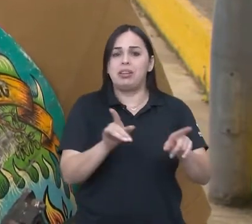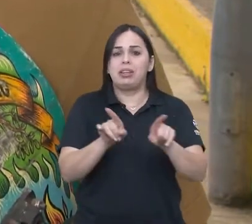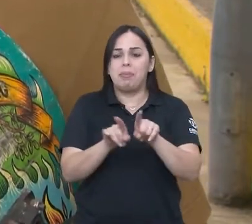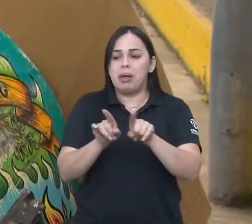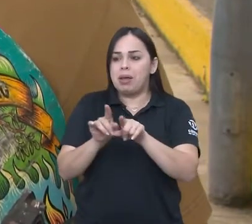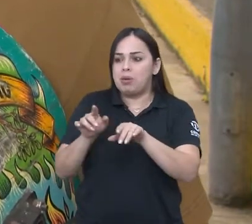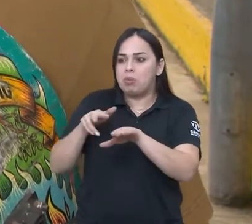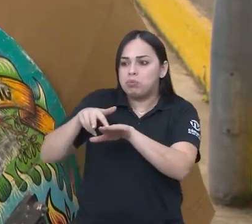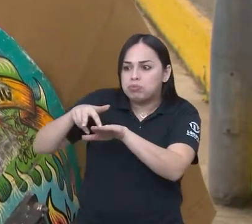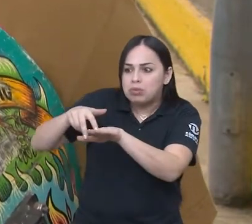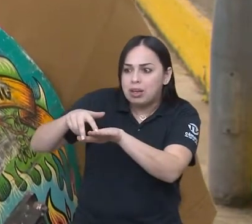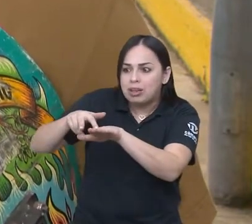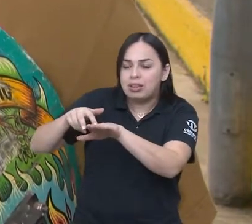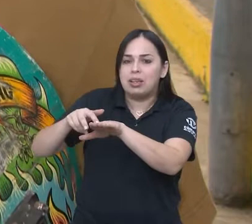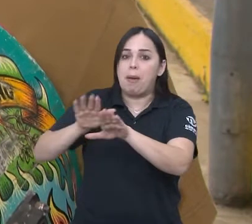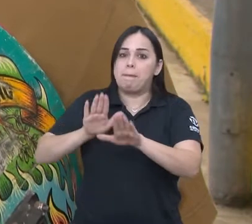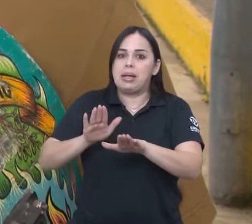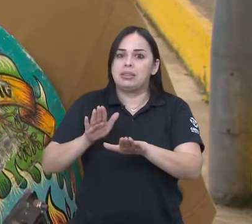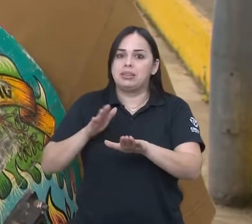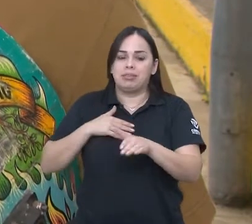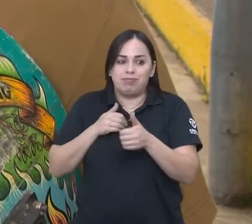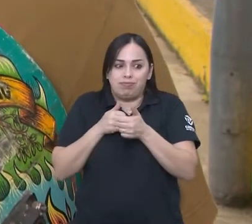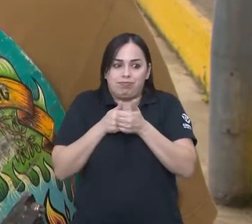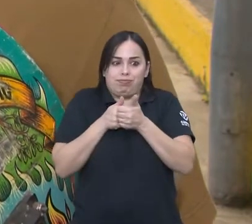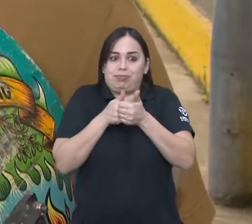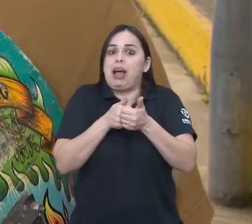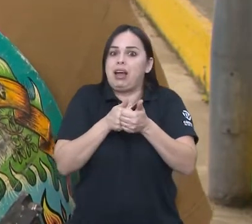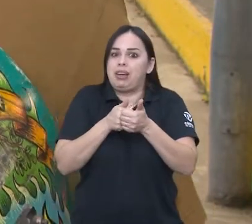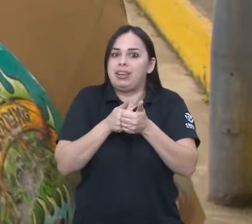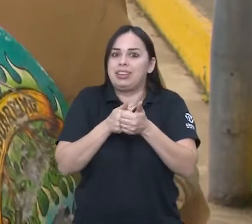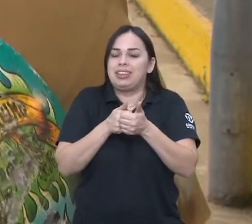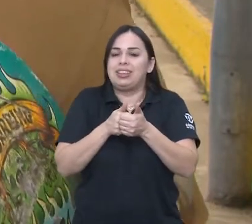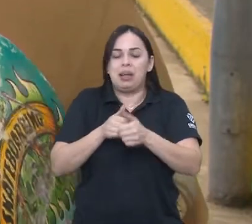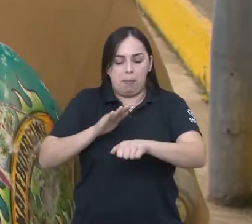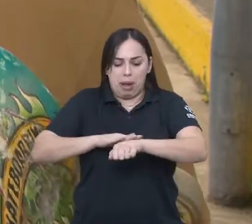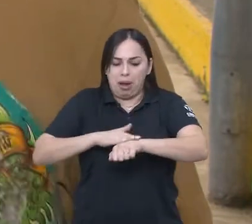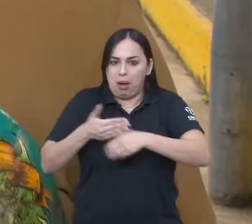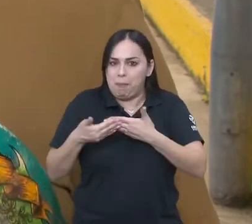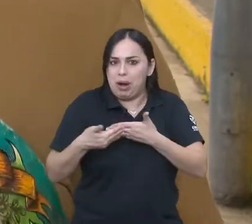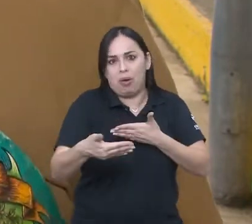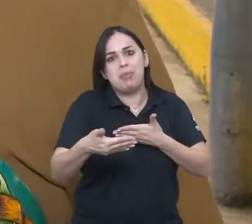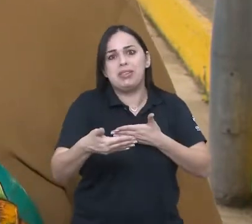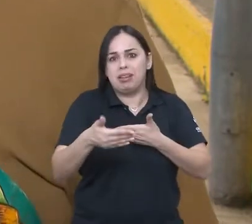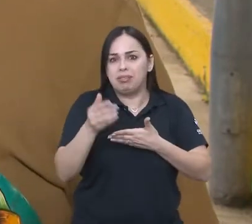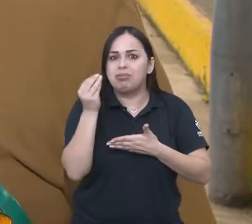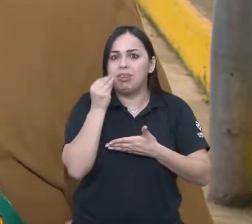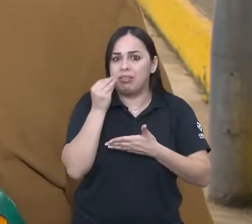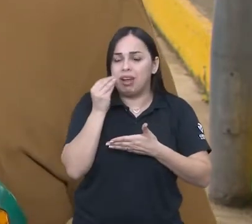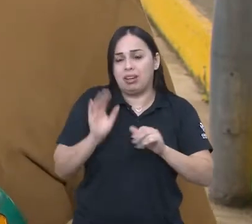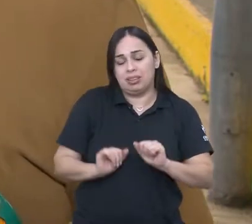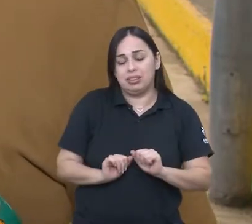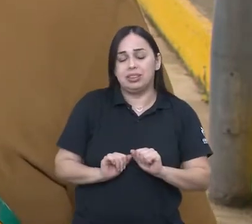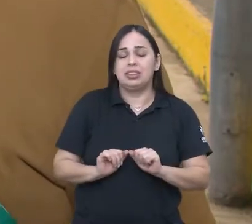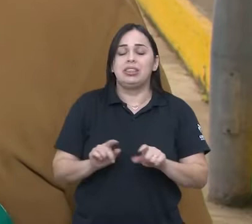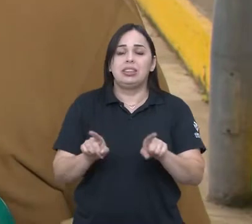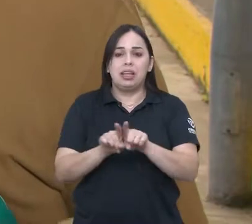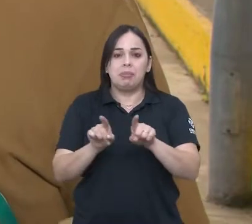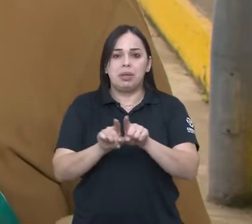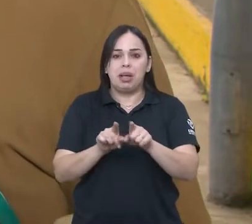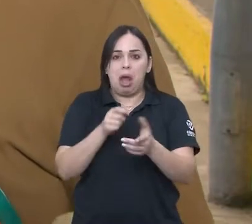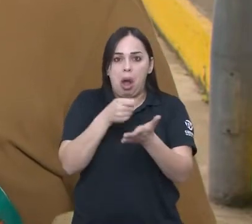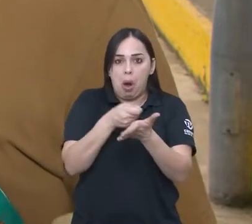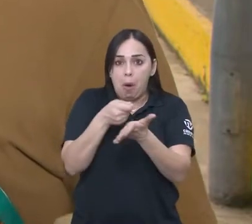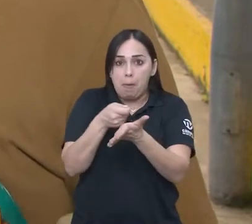O cenário brasileiro também já tem se movimentado há um tempo. Nós estamos um pouco atrás, mas nunca é tarde para começar, né? Ou para